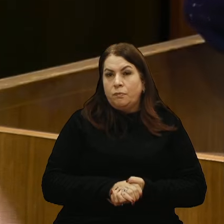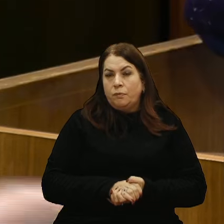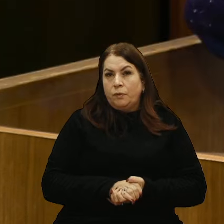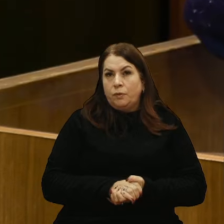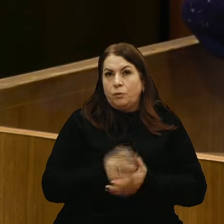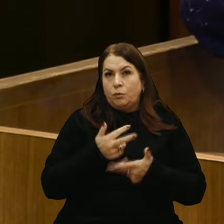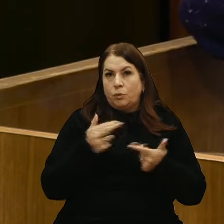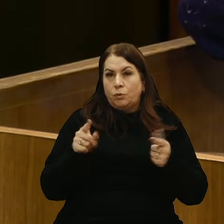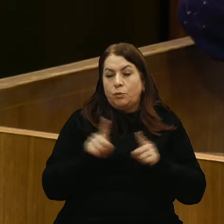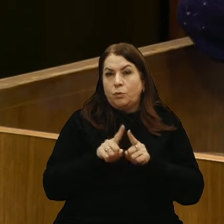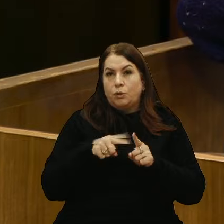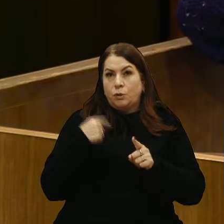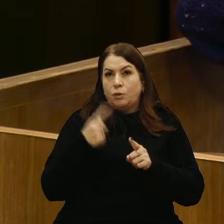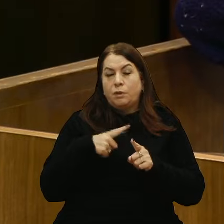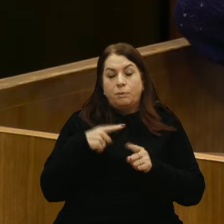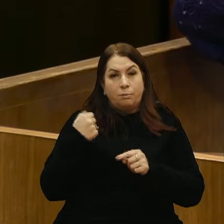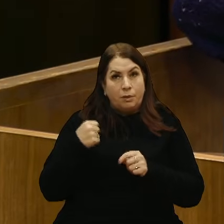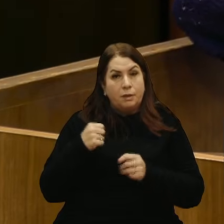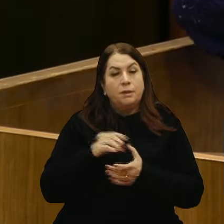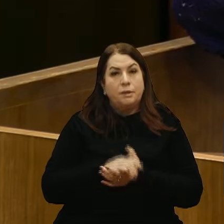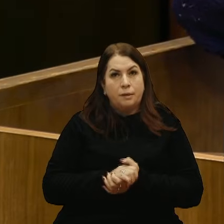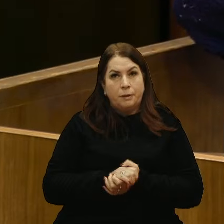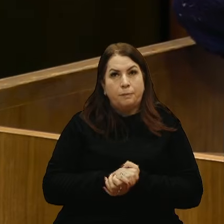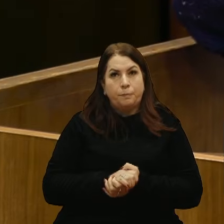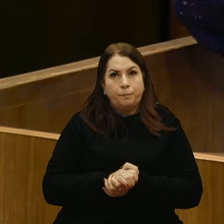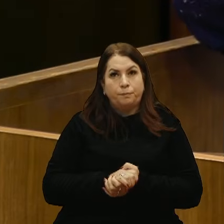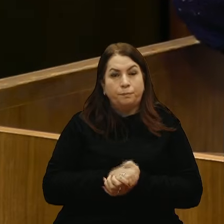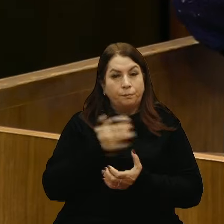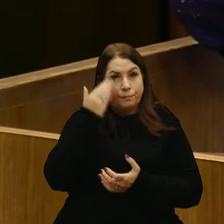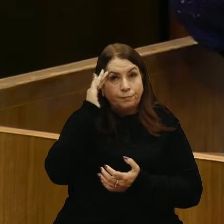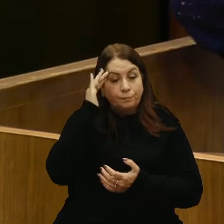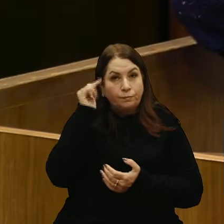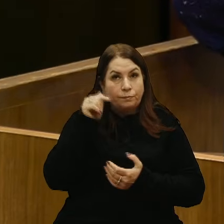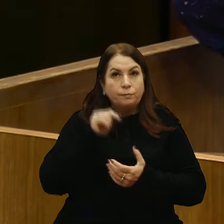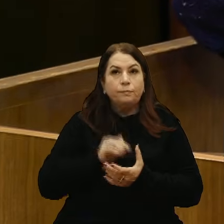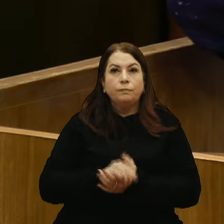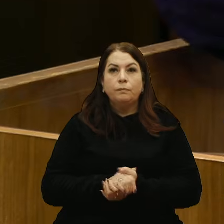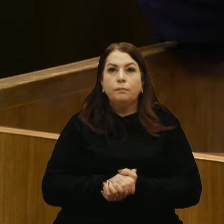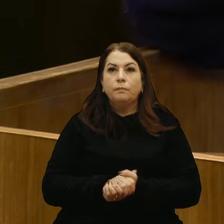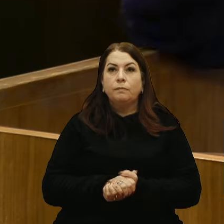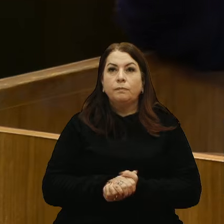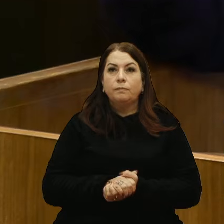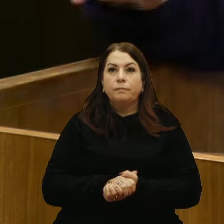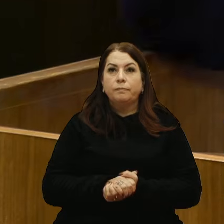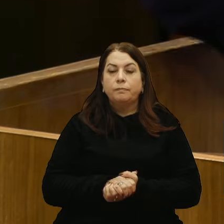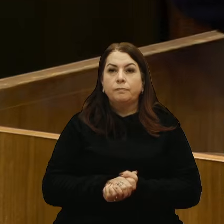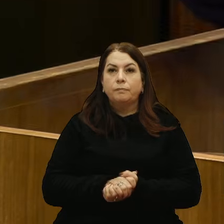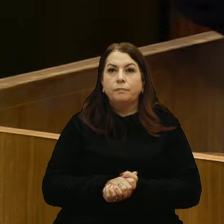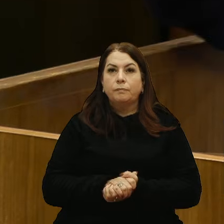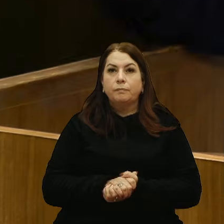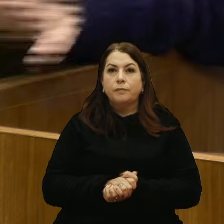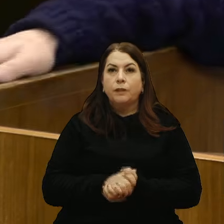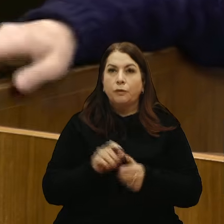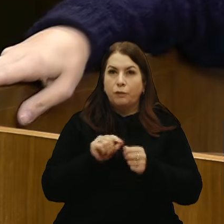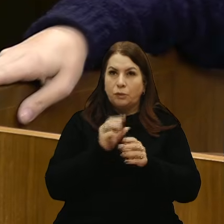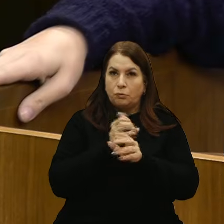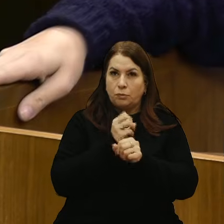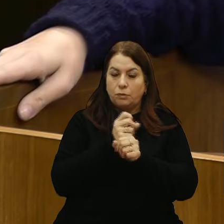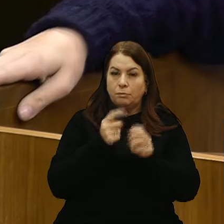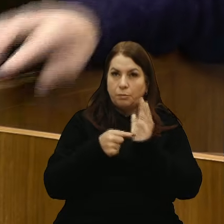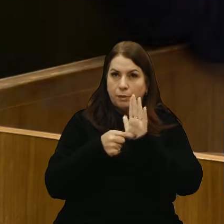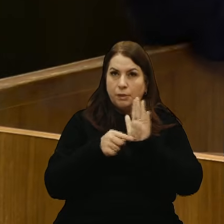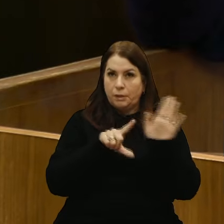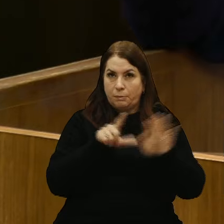Outra coisa que nós também precisamos entender é o seguinte, eu fiz os cálculos, apresentei